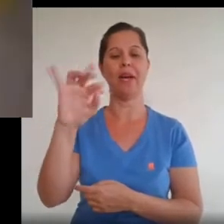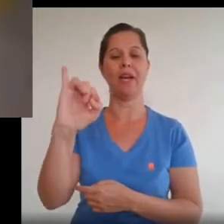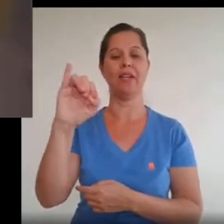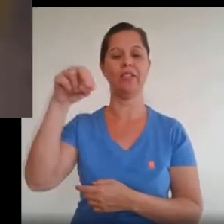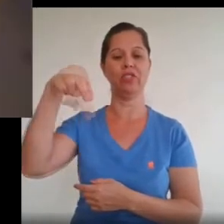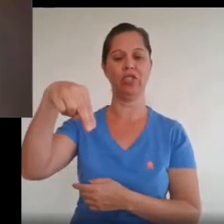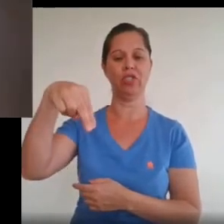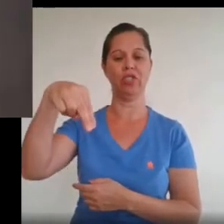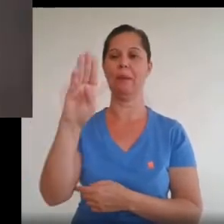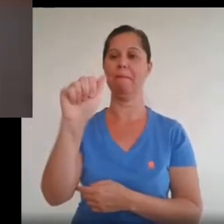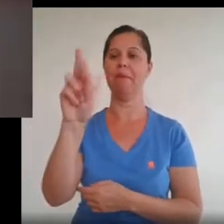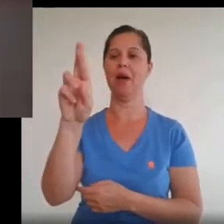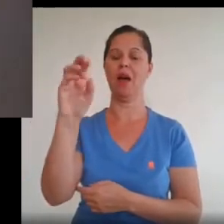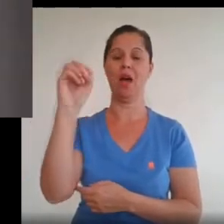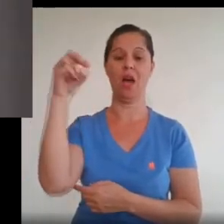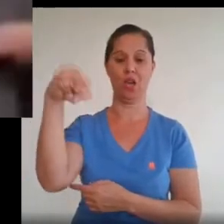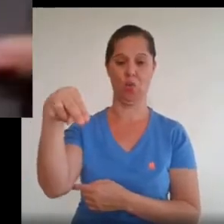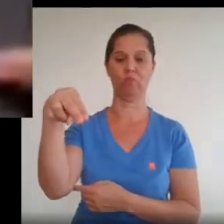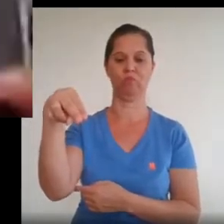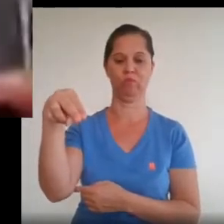Baró.